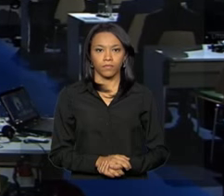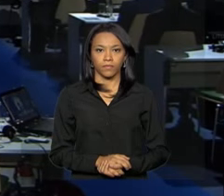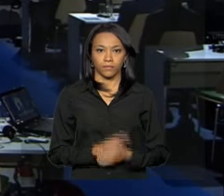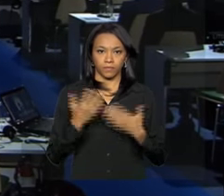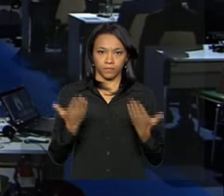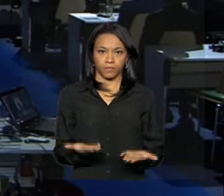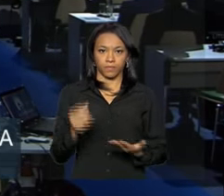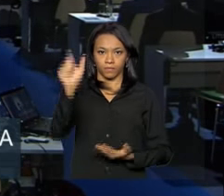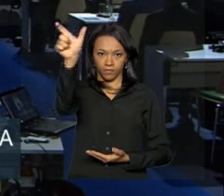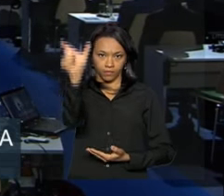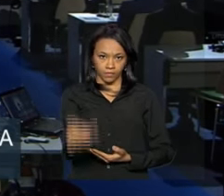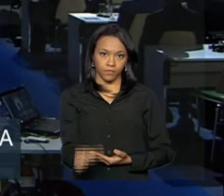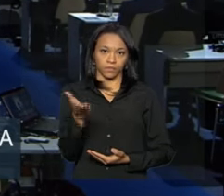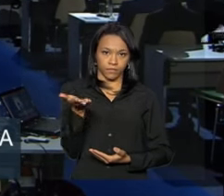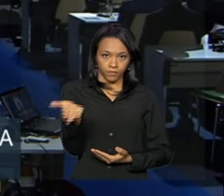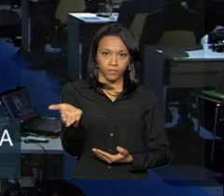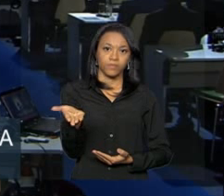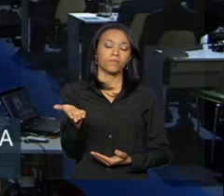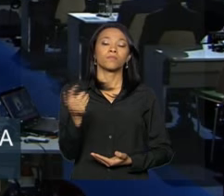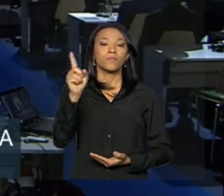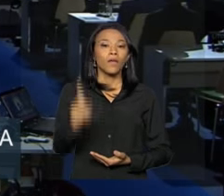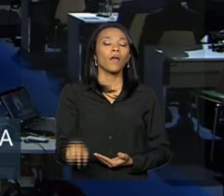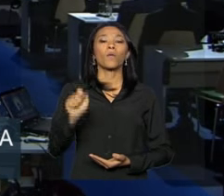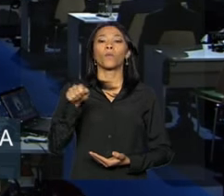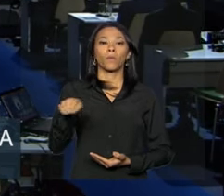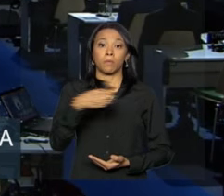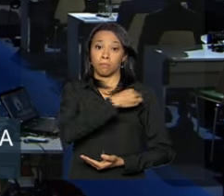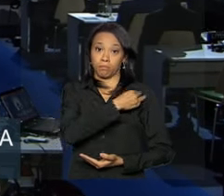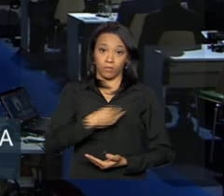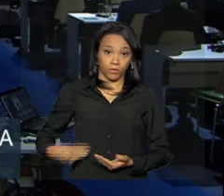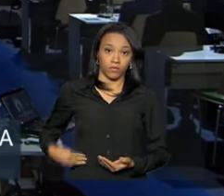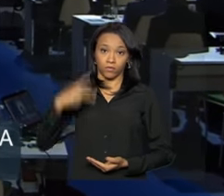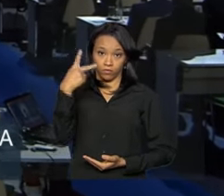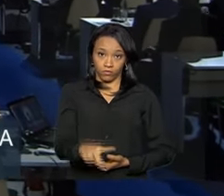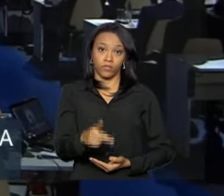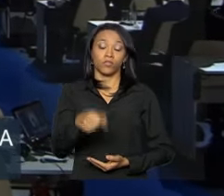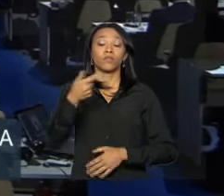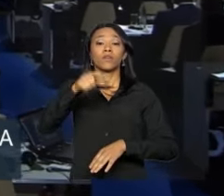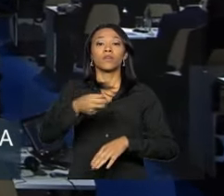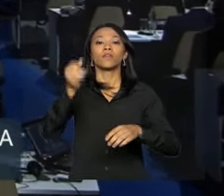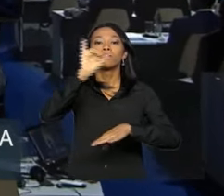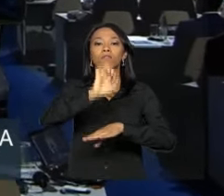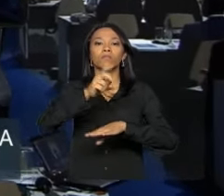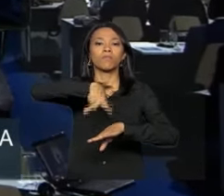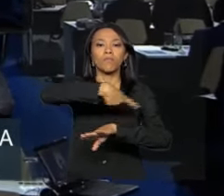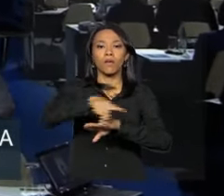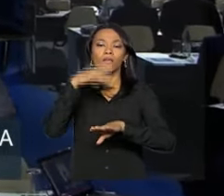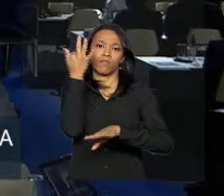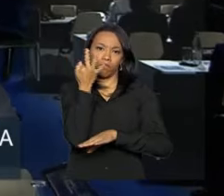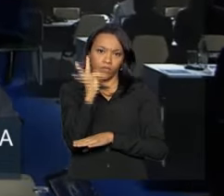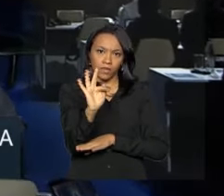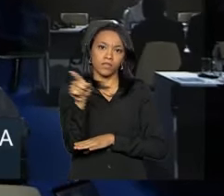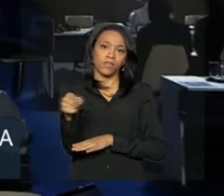Senhor Laurent Fabius, ministro de Negócios Estrangeiros da França e presidente da